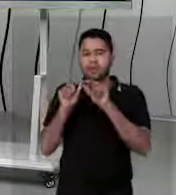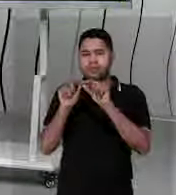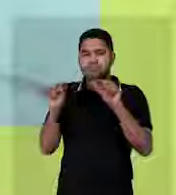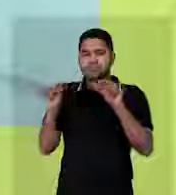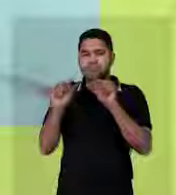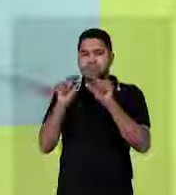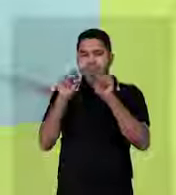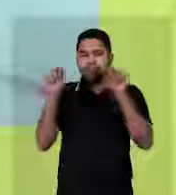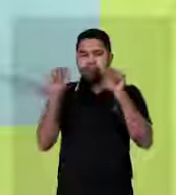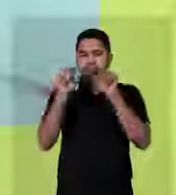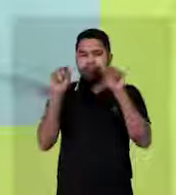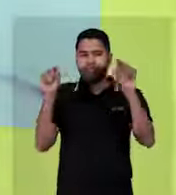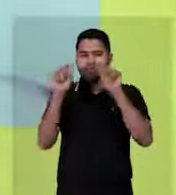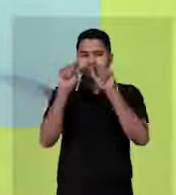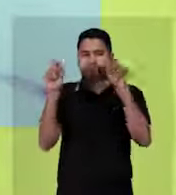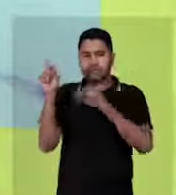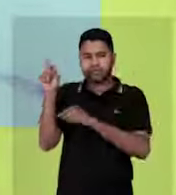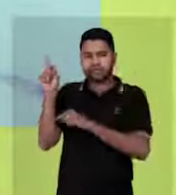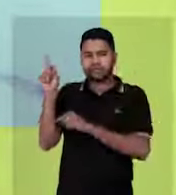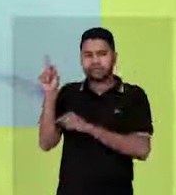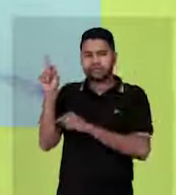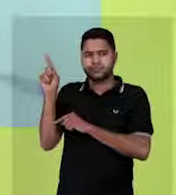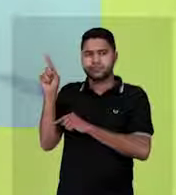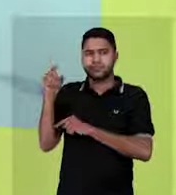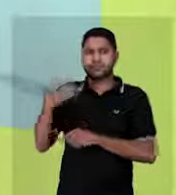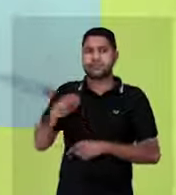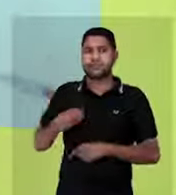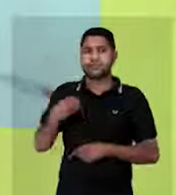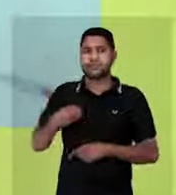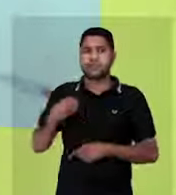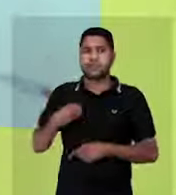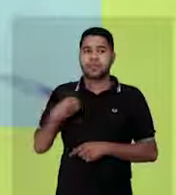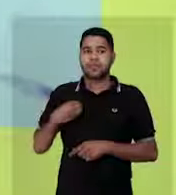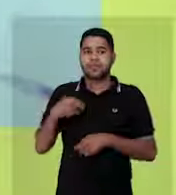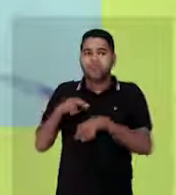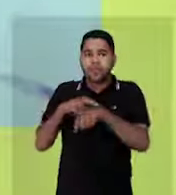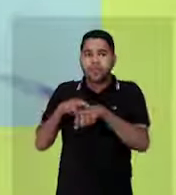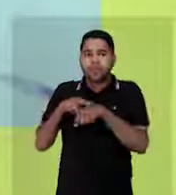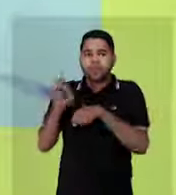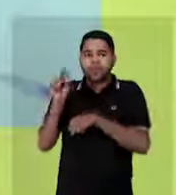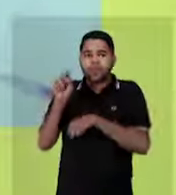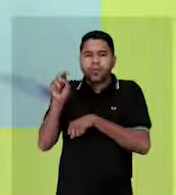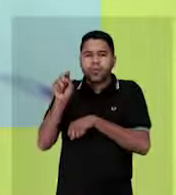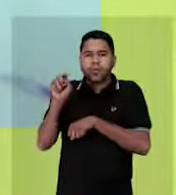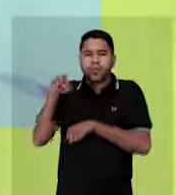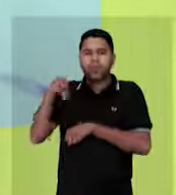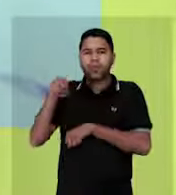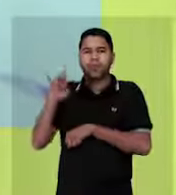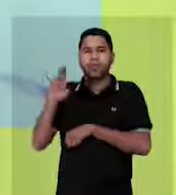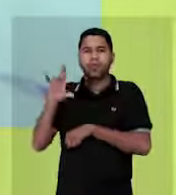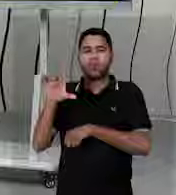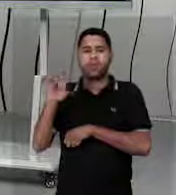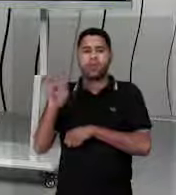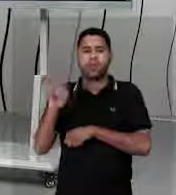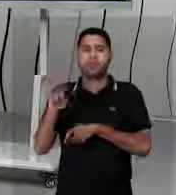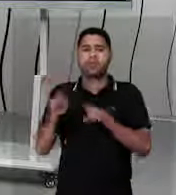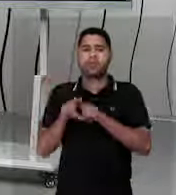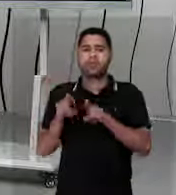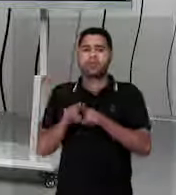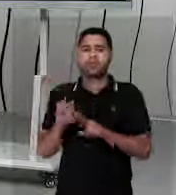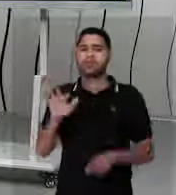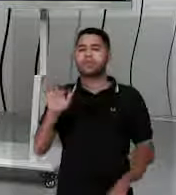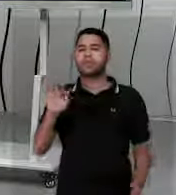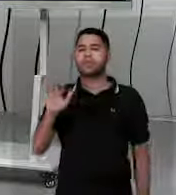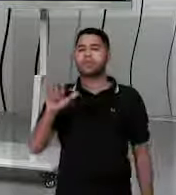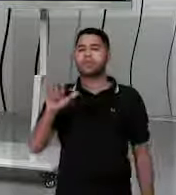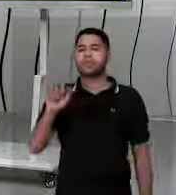são mais afinaladas, com presença do núcleo aqui em roxinho e o flagelo que vai fazer